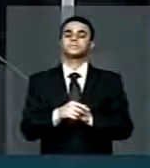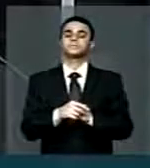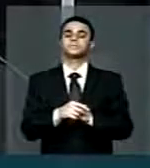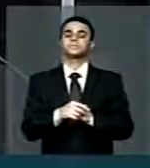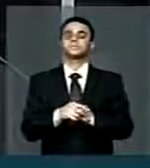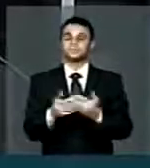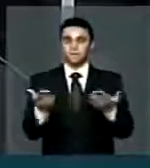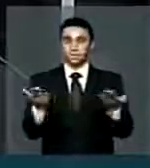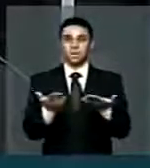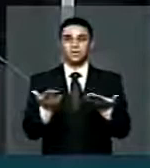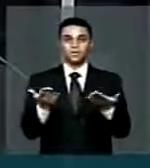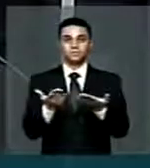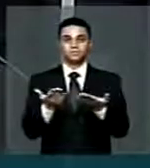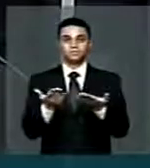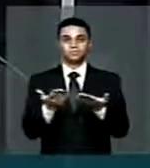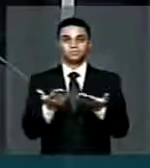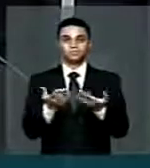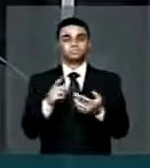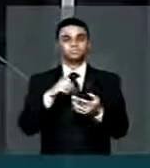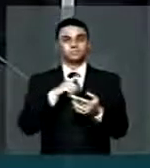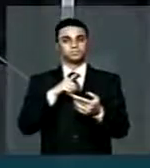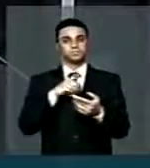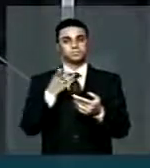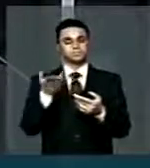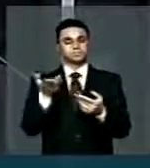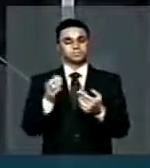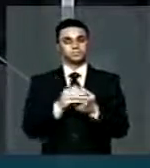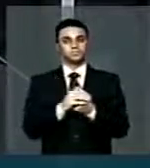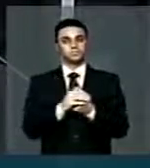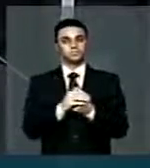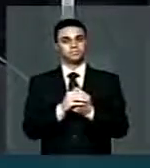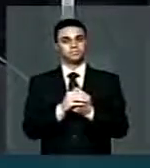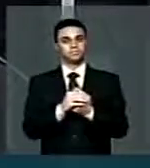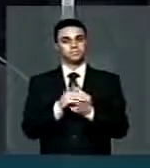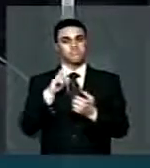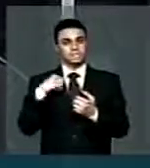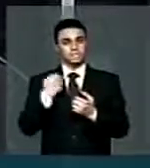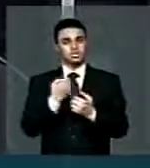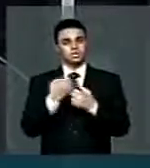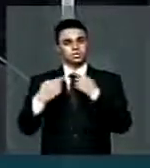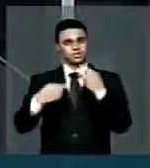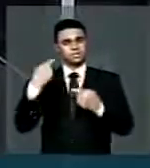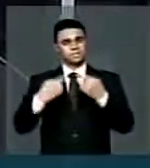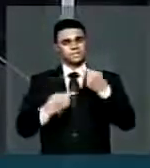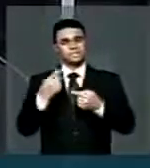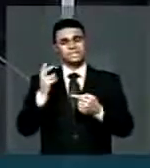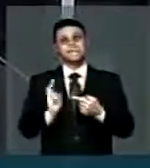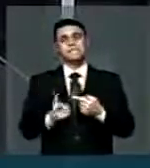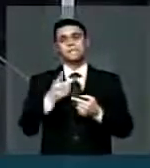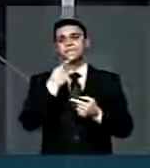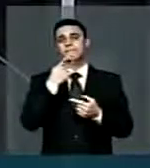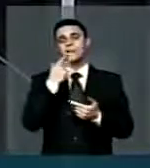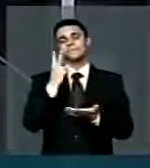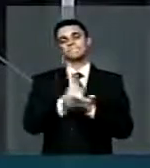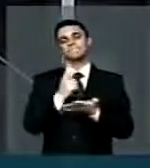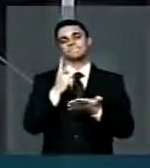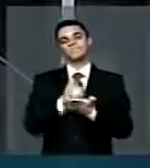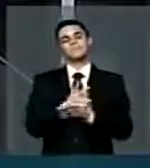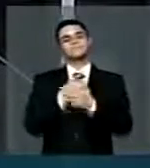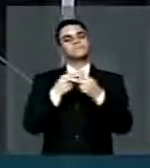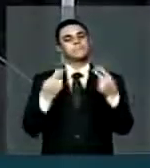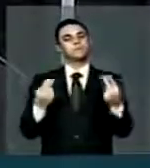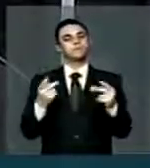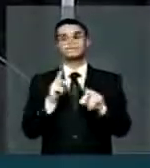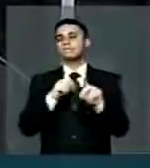Neste momento, ocupa muito do espaço dos nossos principais debates e desta vez não pela